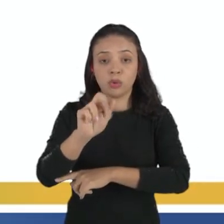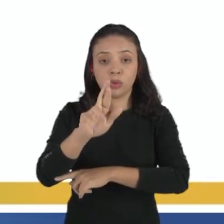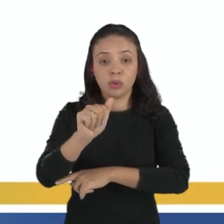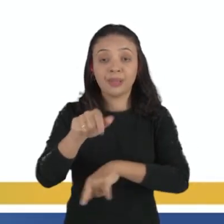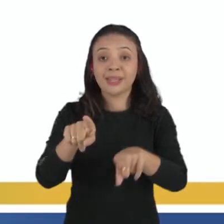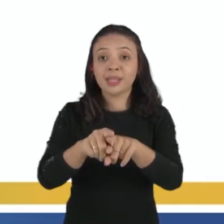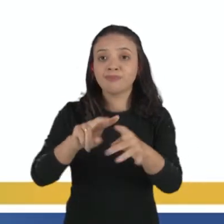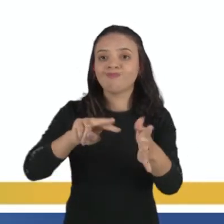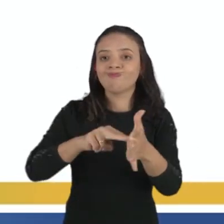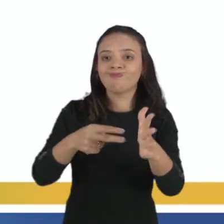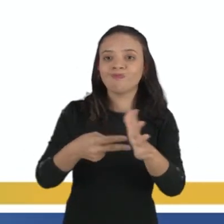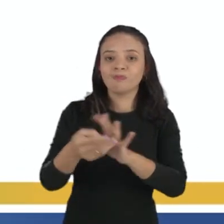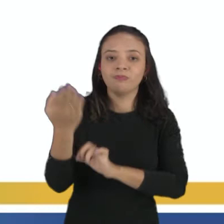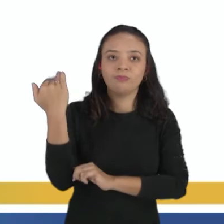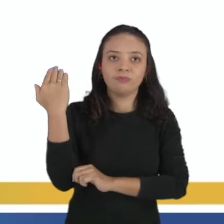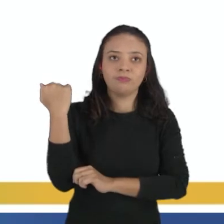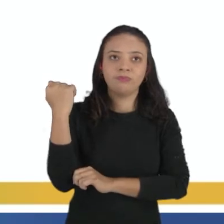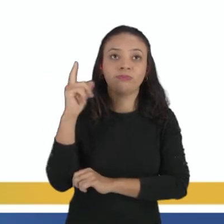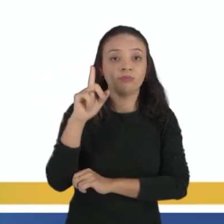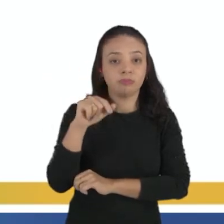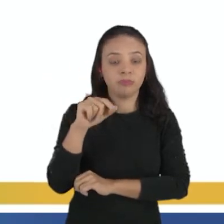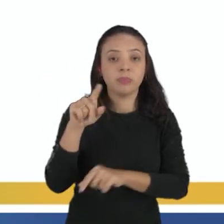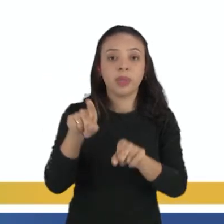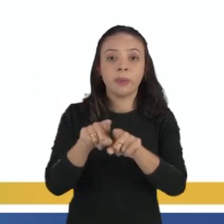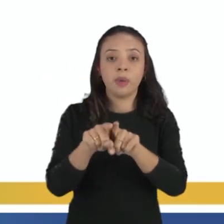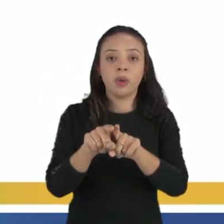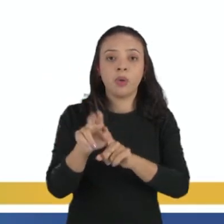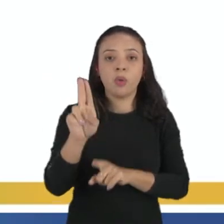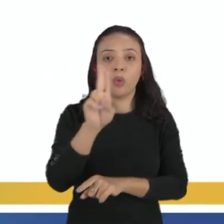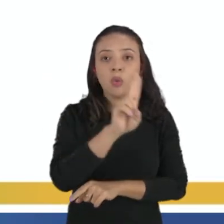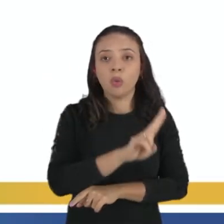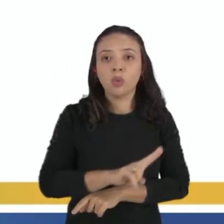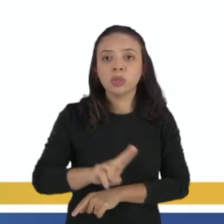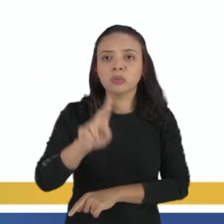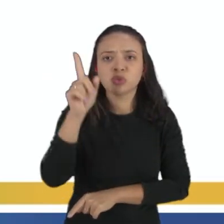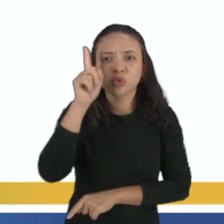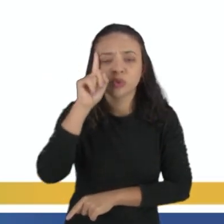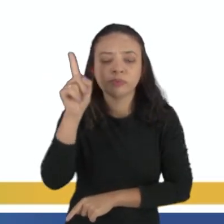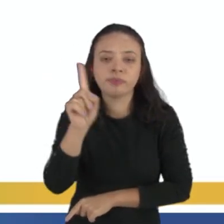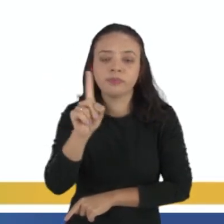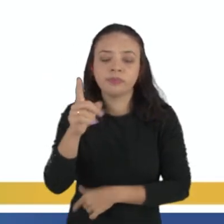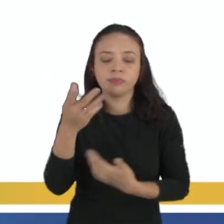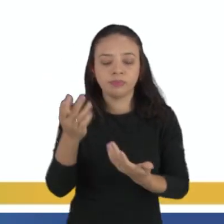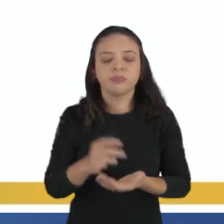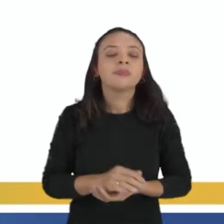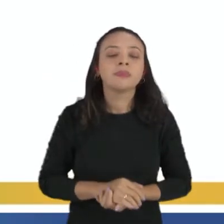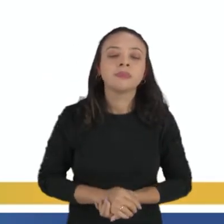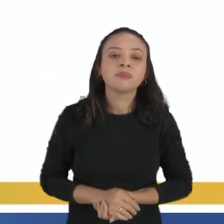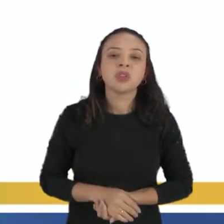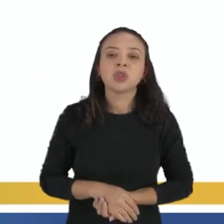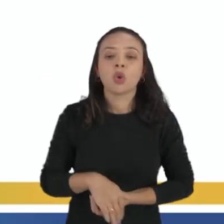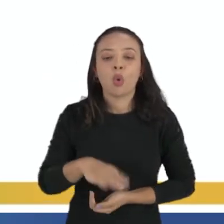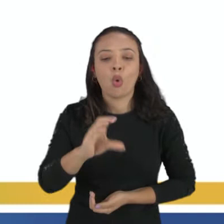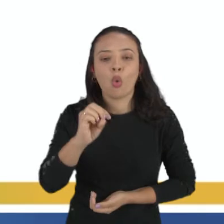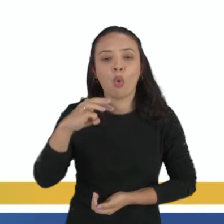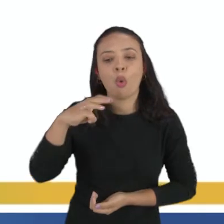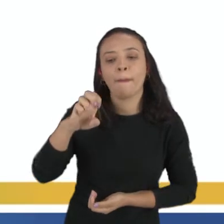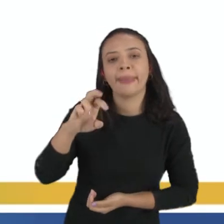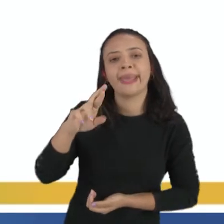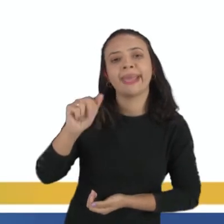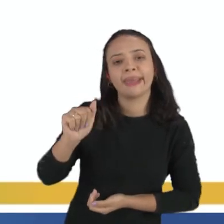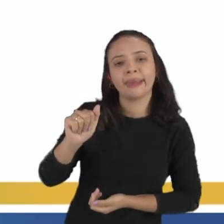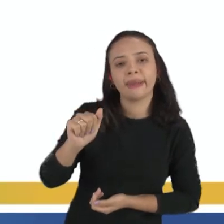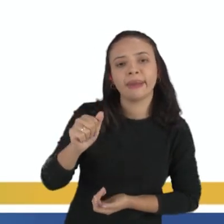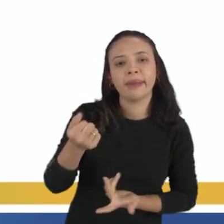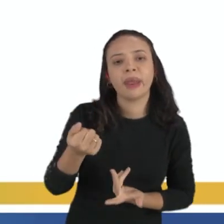passado. É uma forma que não usamos mais no dia a dia. Furtara, comera,